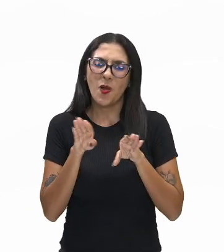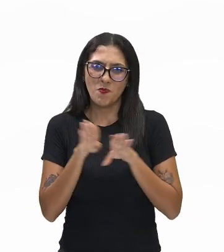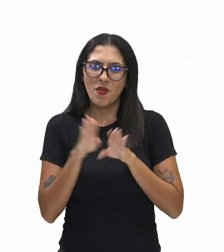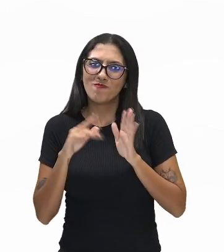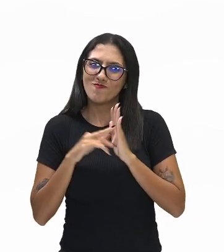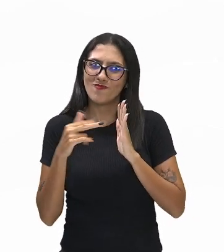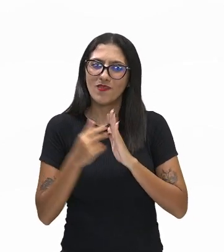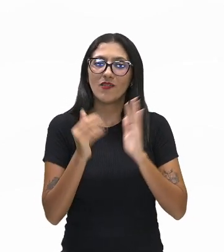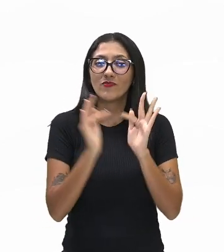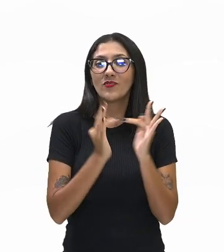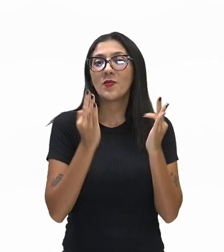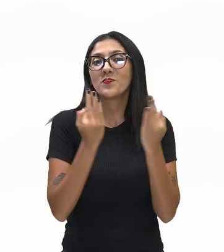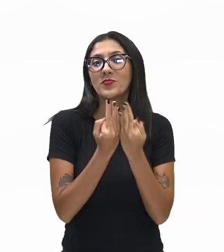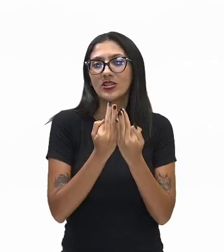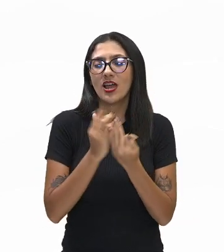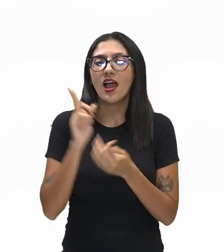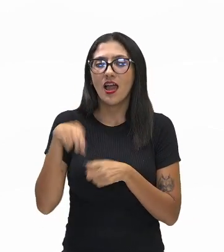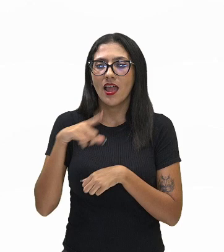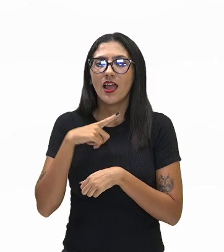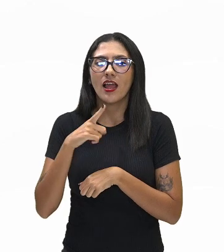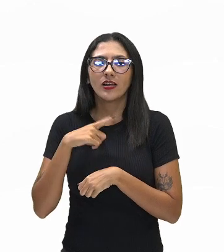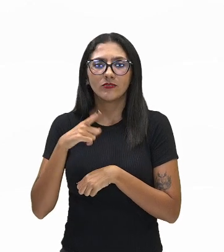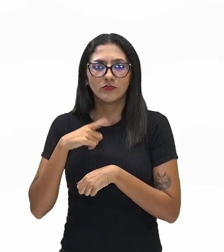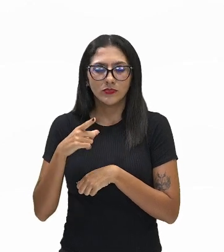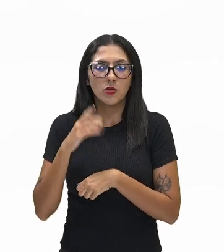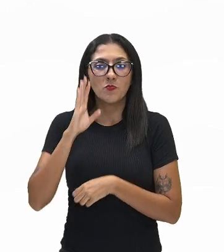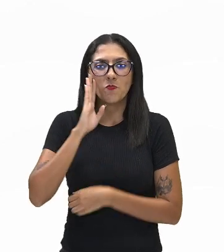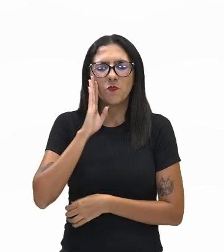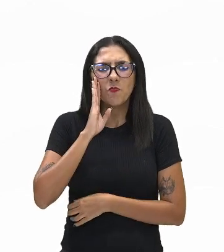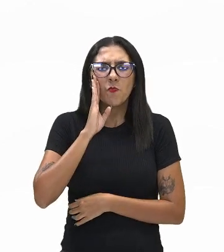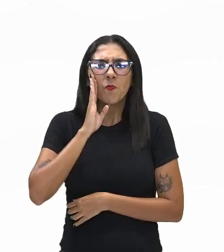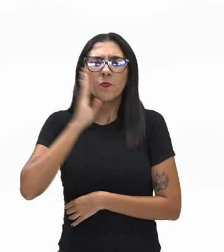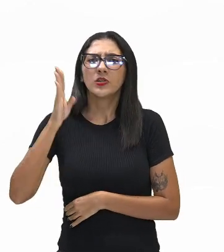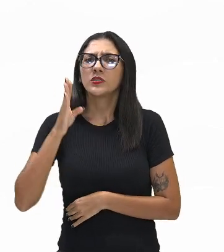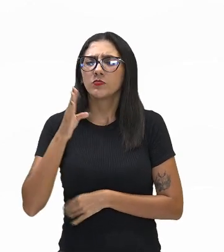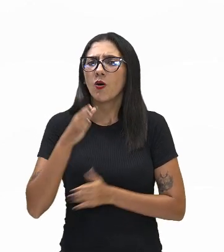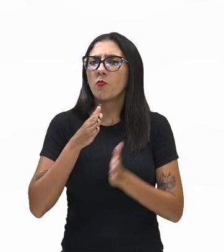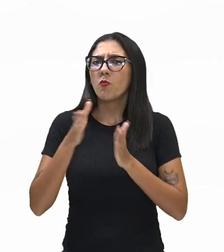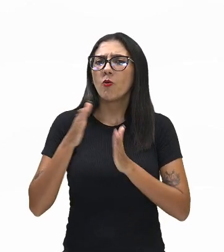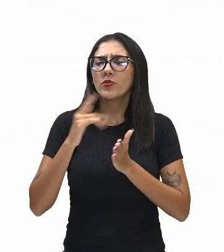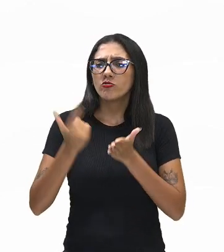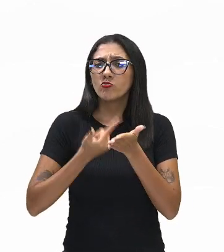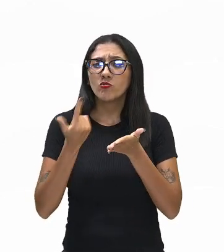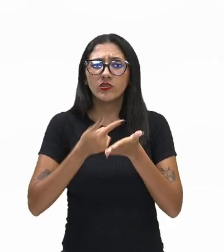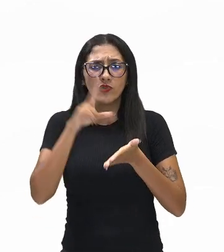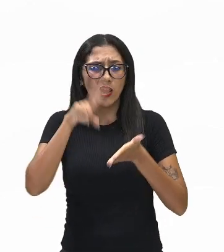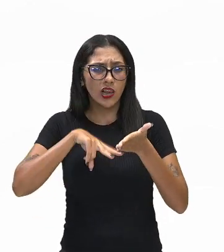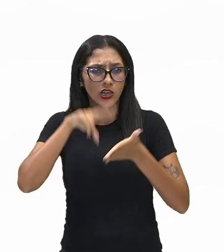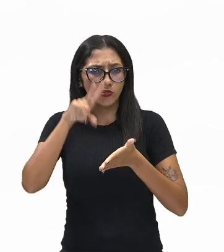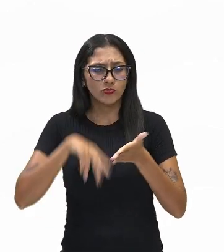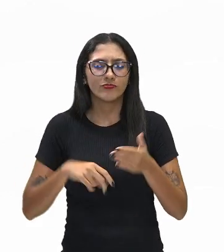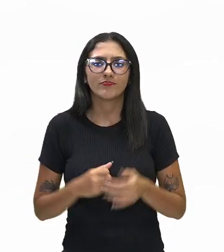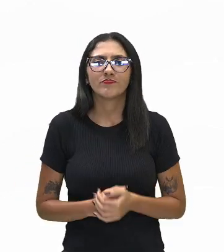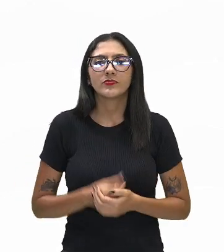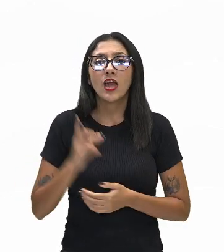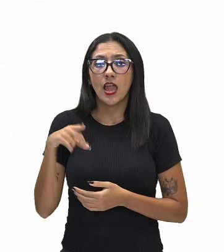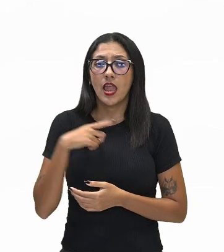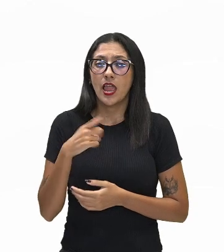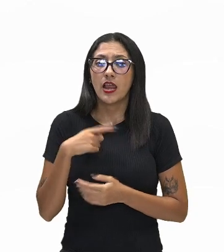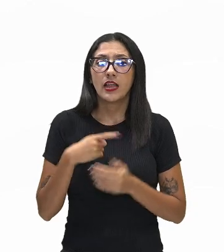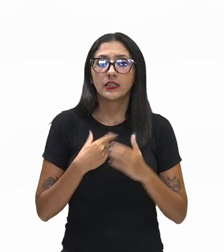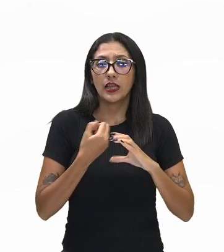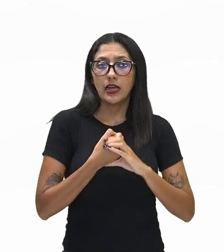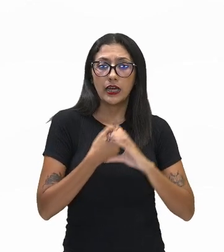Ela protagoniza um dos momentos mais emblemáticos do livro. Com características humanas,